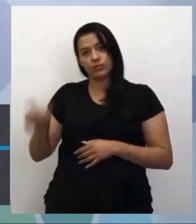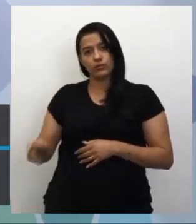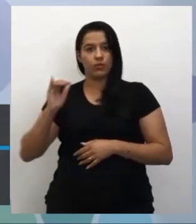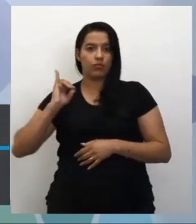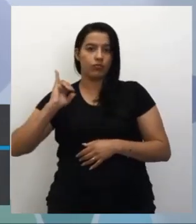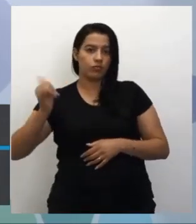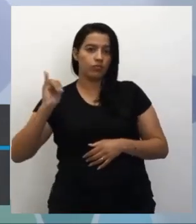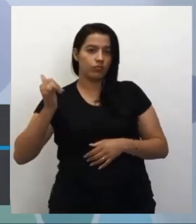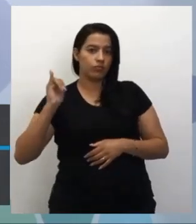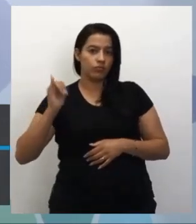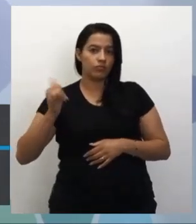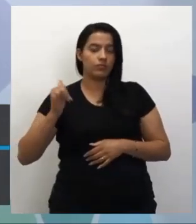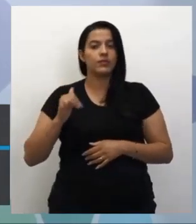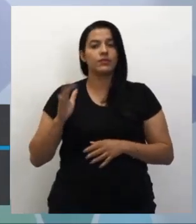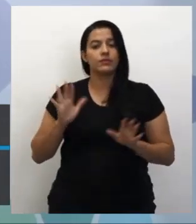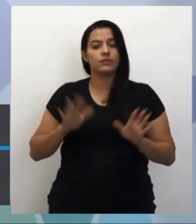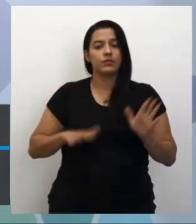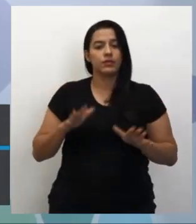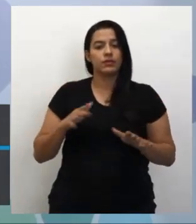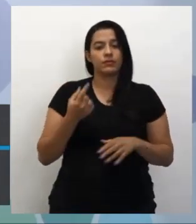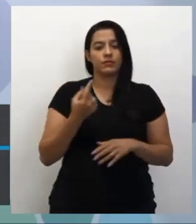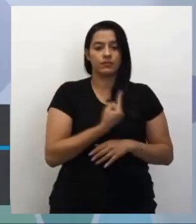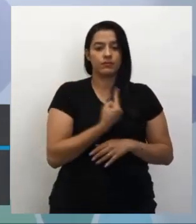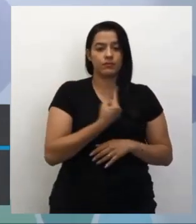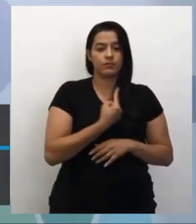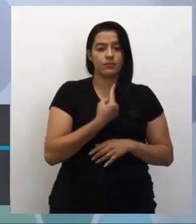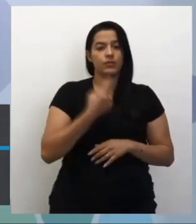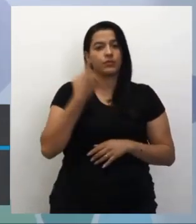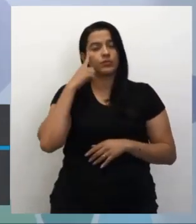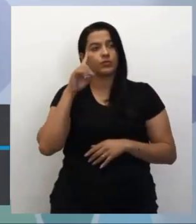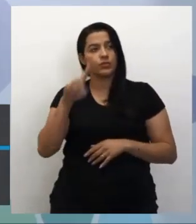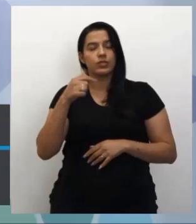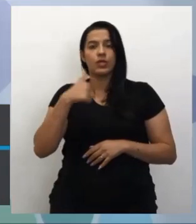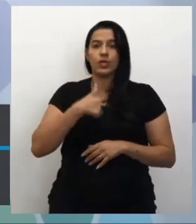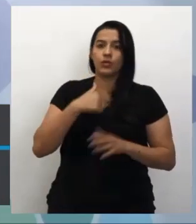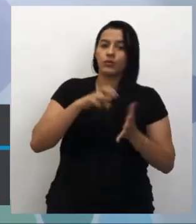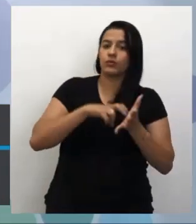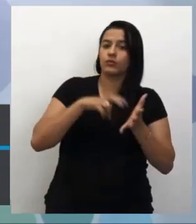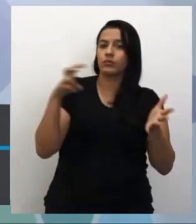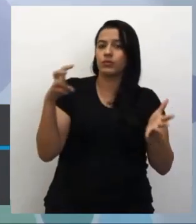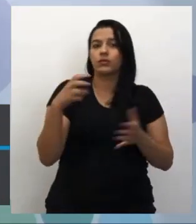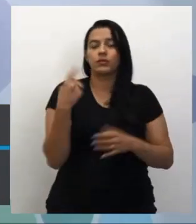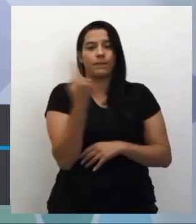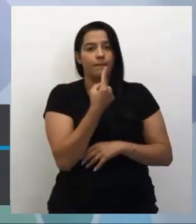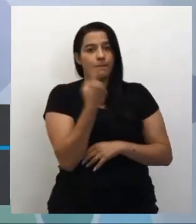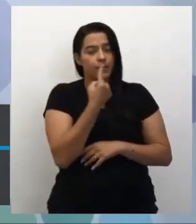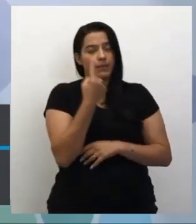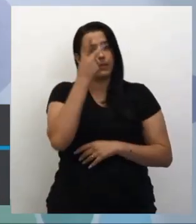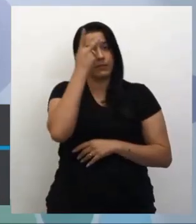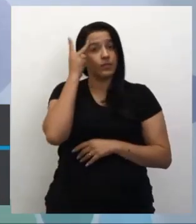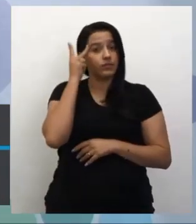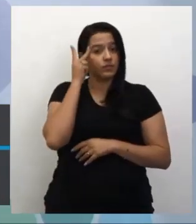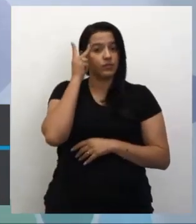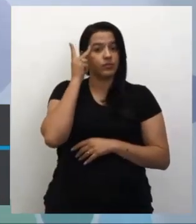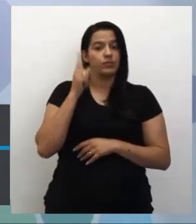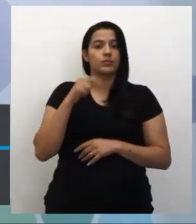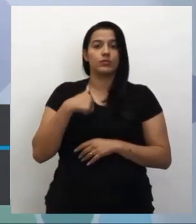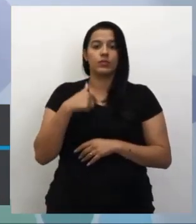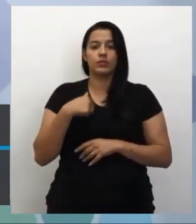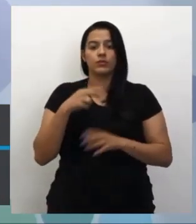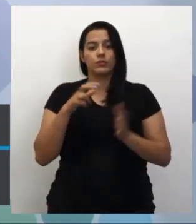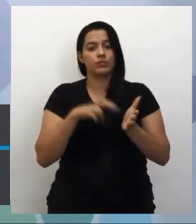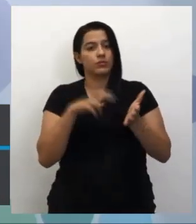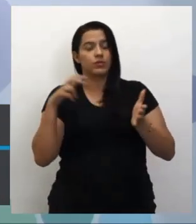minha história, então é em primeira pessoa. Olha, um dia acordei e vi que estava acontecendo tal coisa. Nossa, um dia acordei de